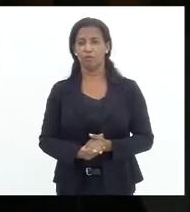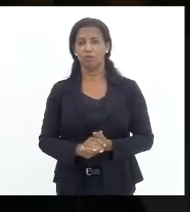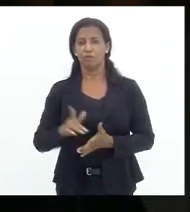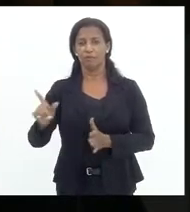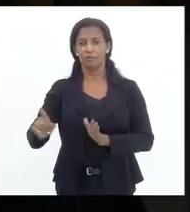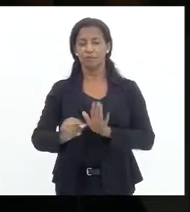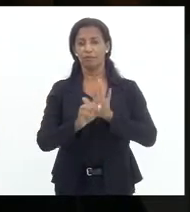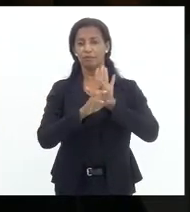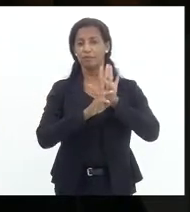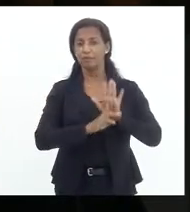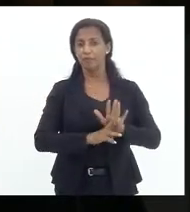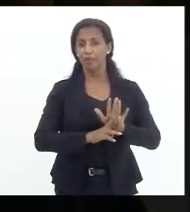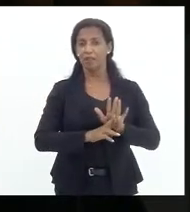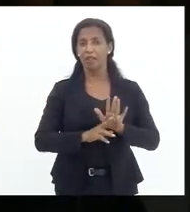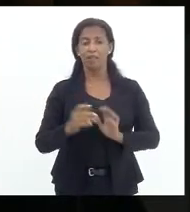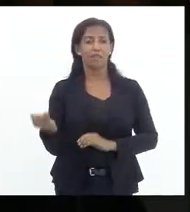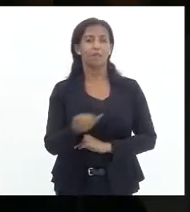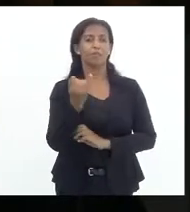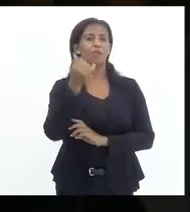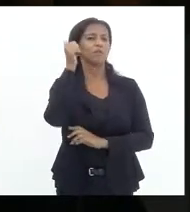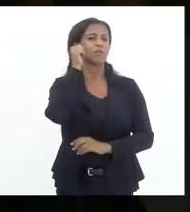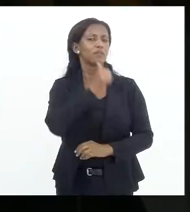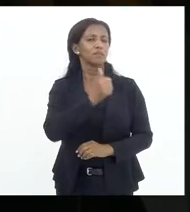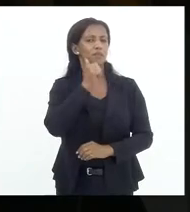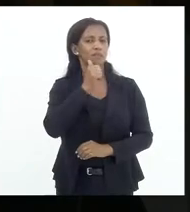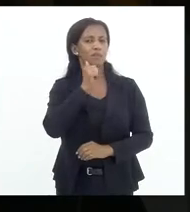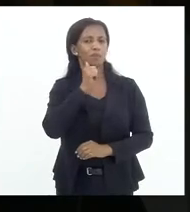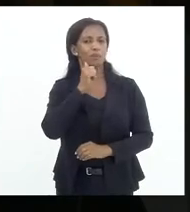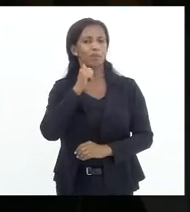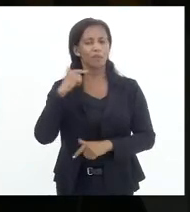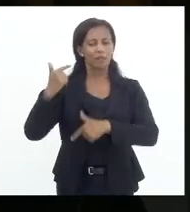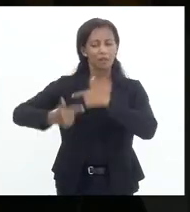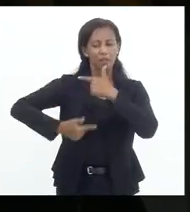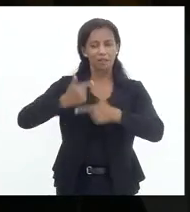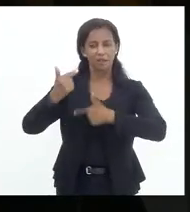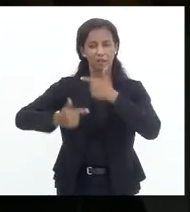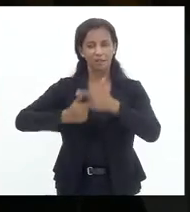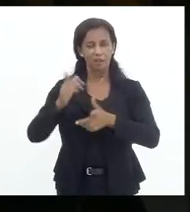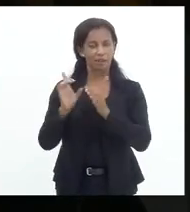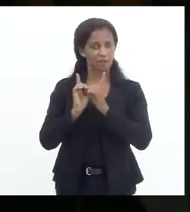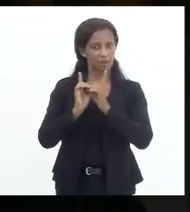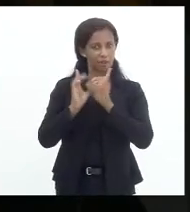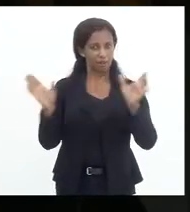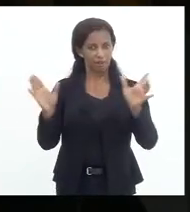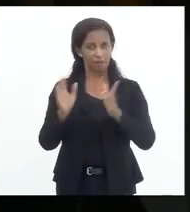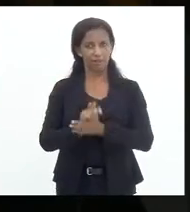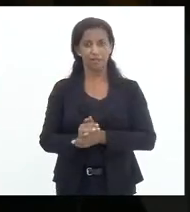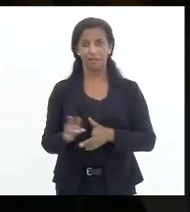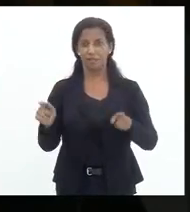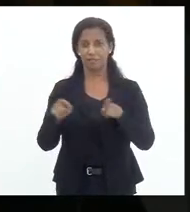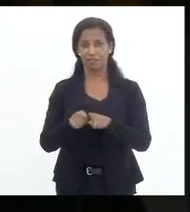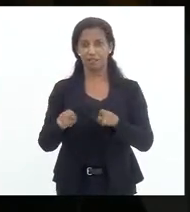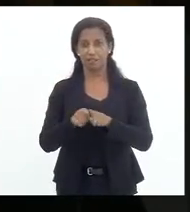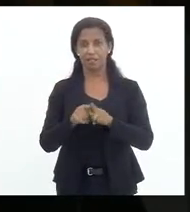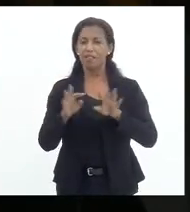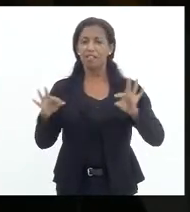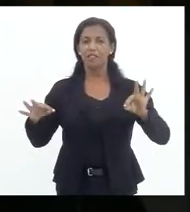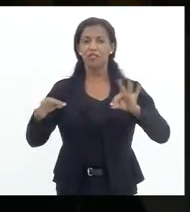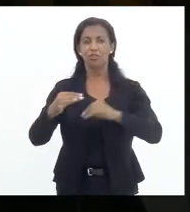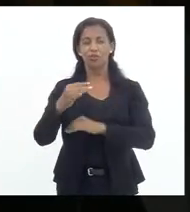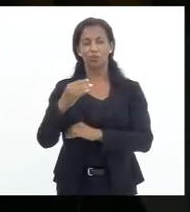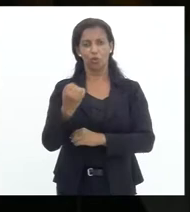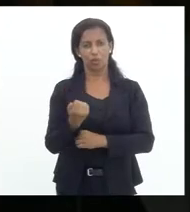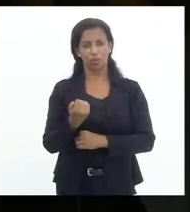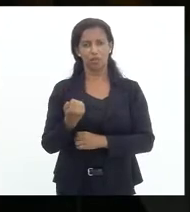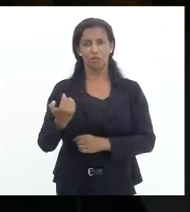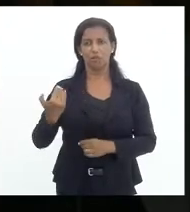o papel da mulher na luta histórica pela independência e também de todas